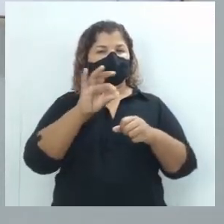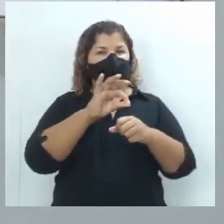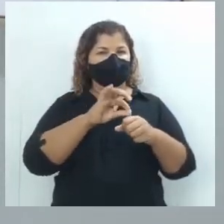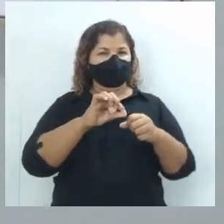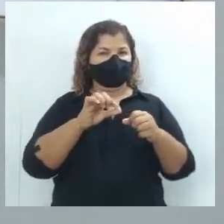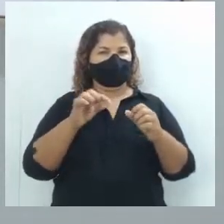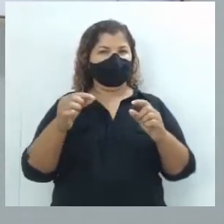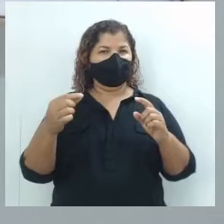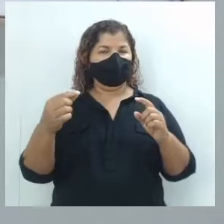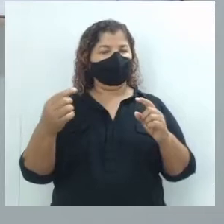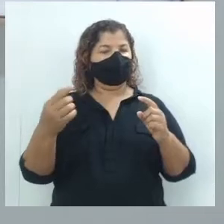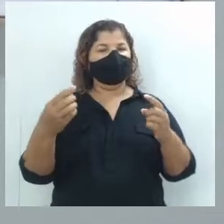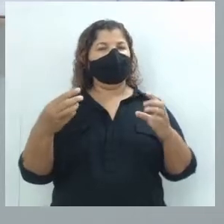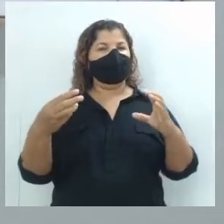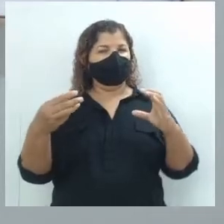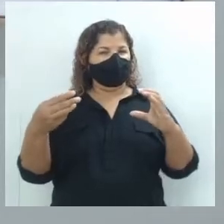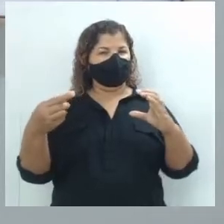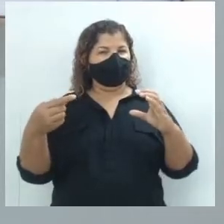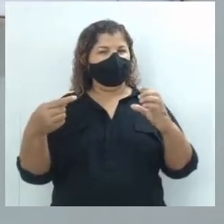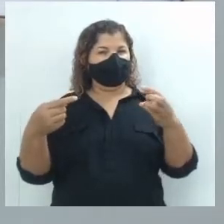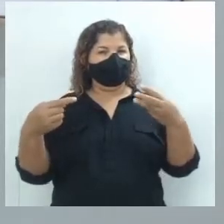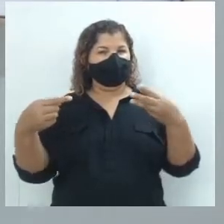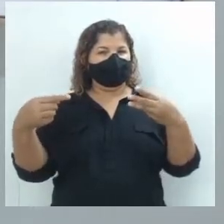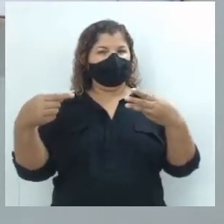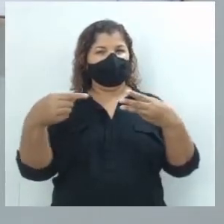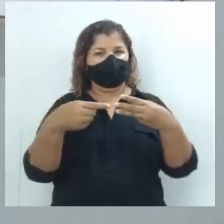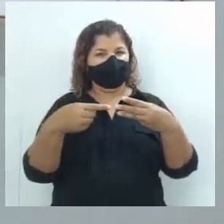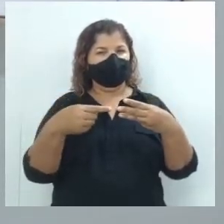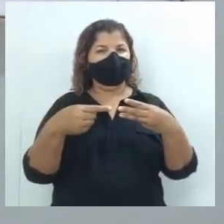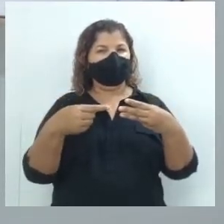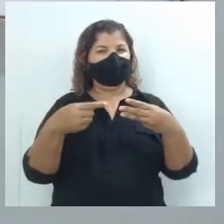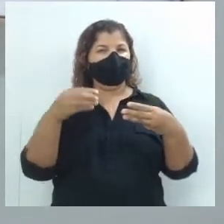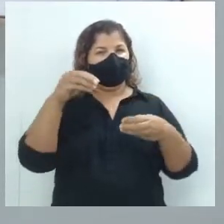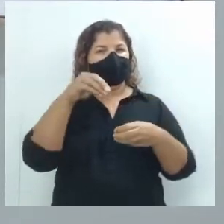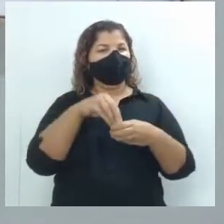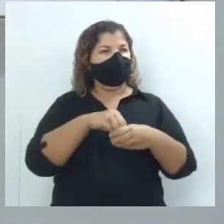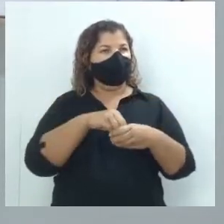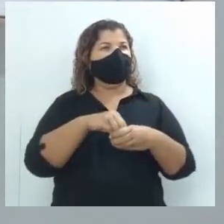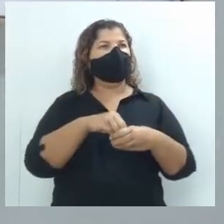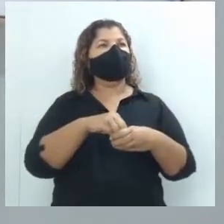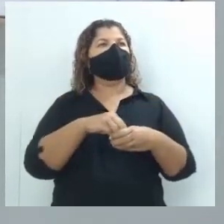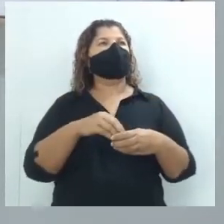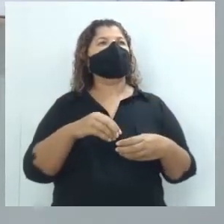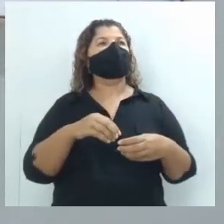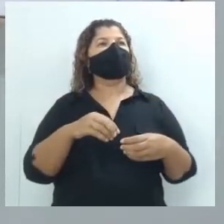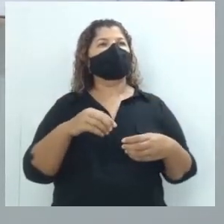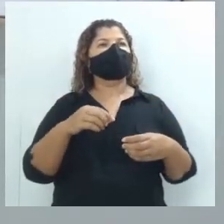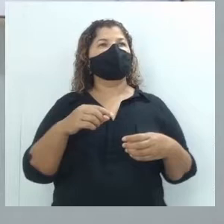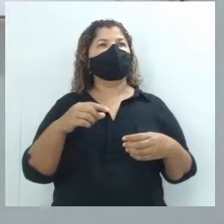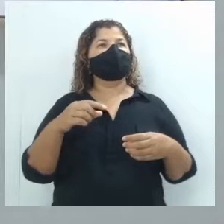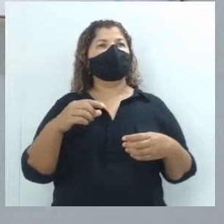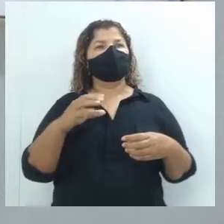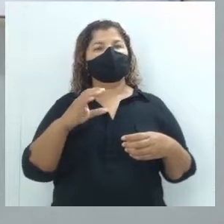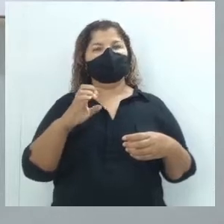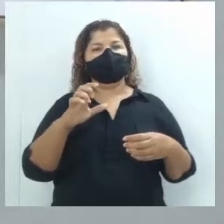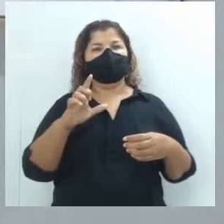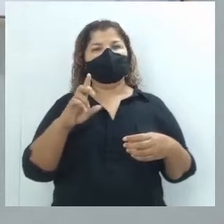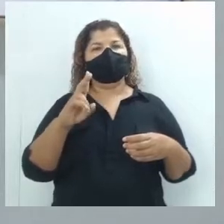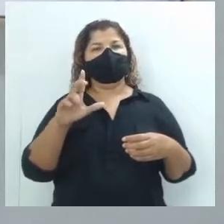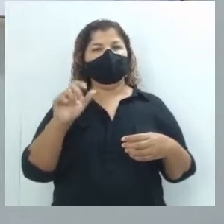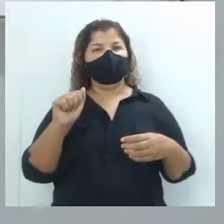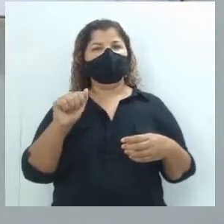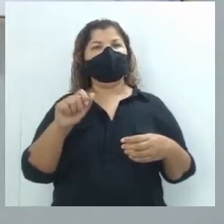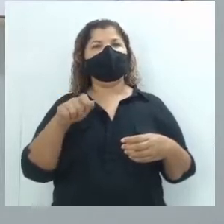hospedeira, porque vírus é parasita obrigatório de célula, tá? Dentro da célula hospedeira, ele funciona